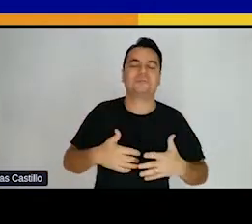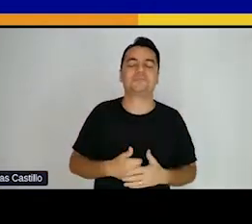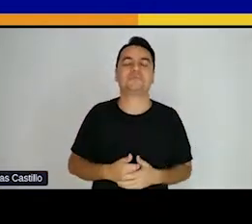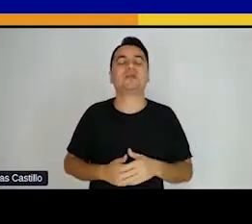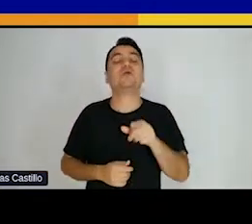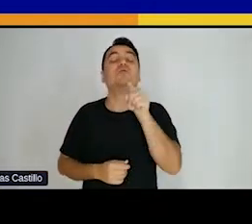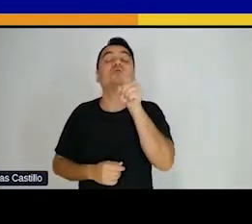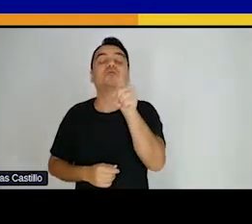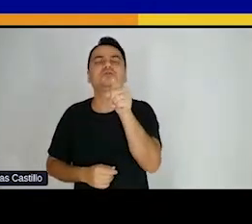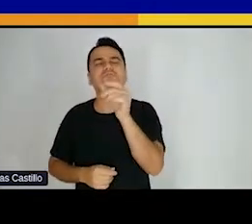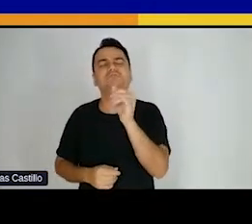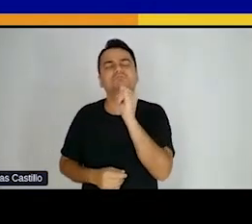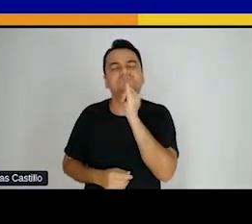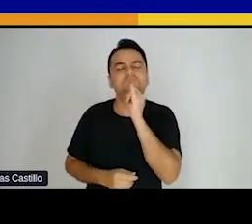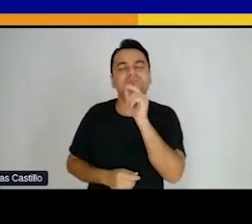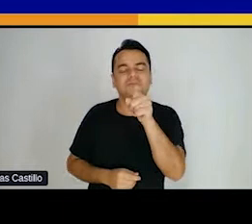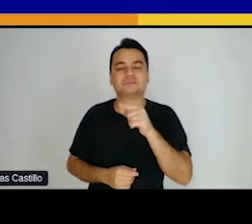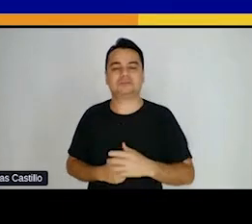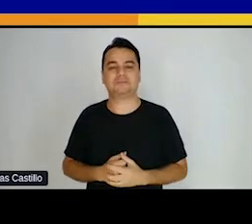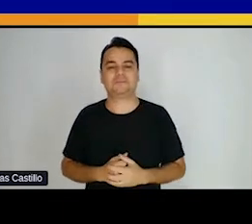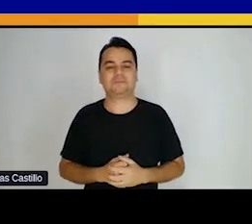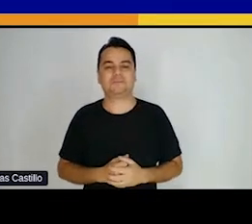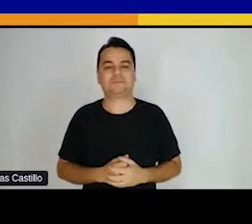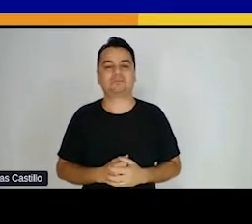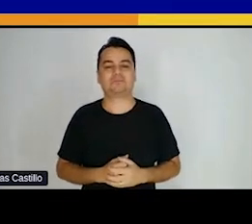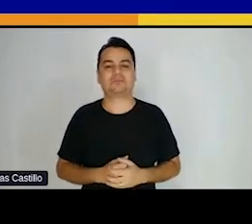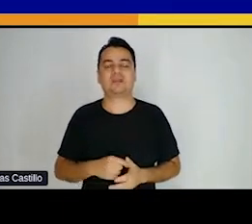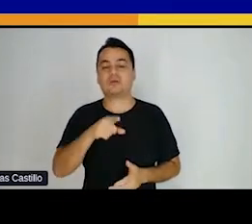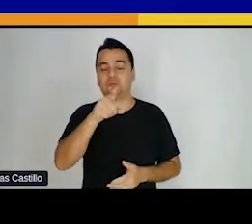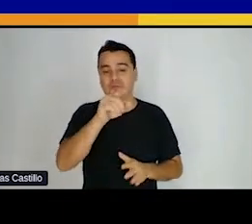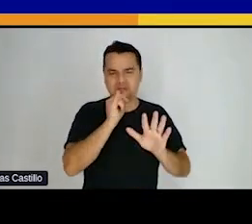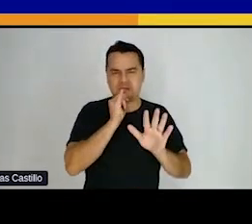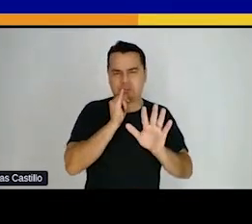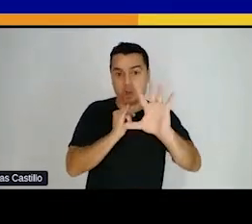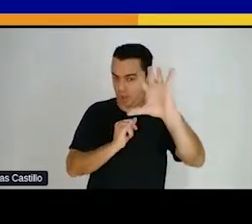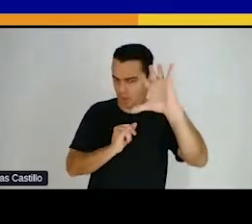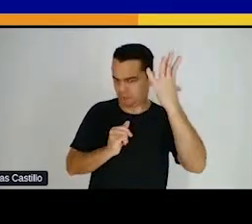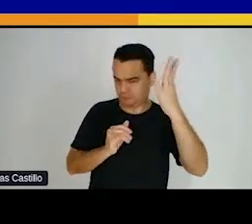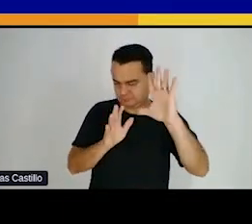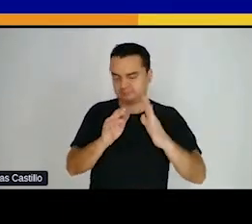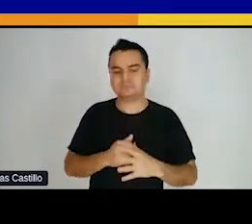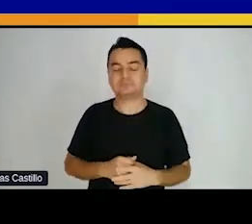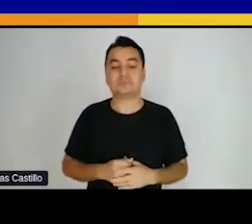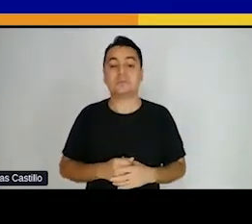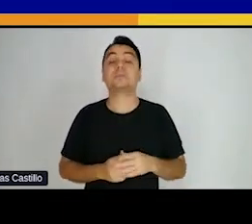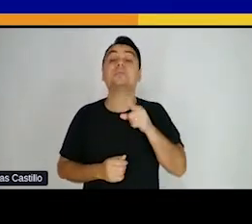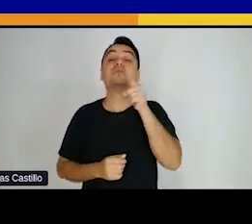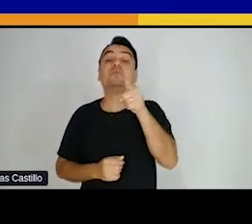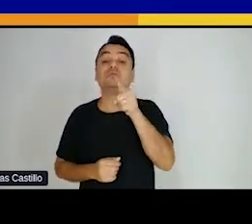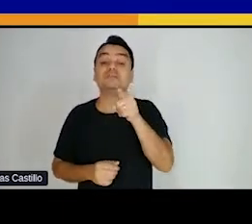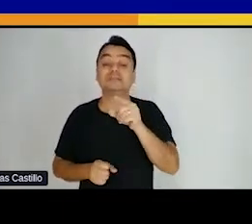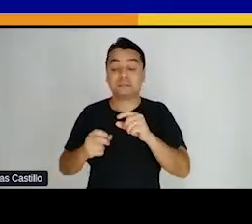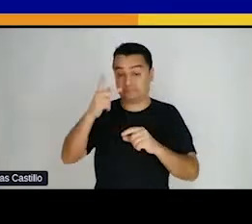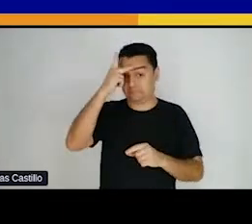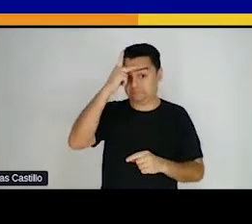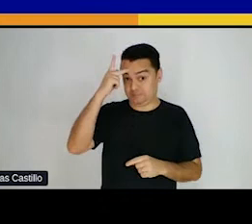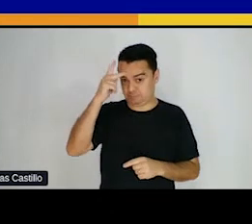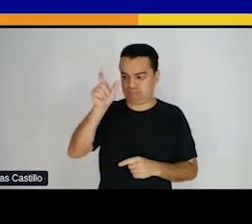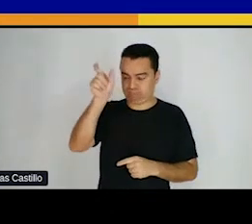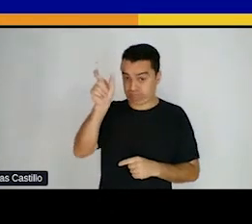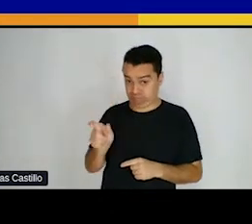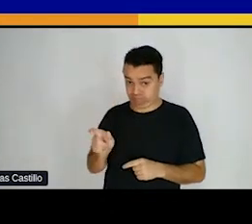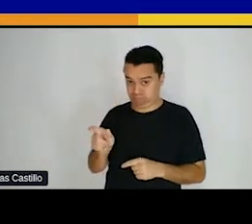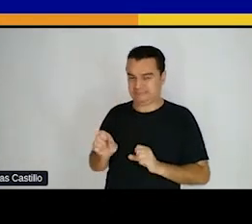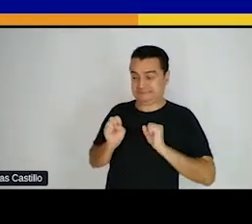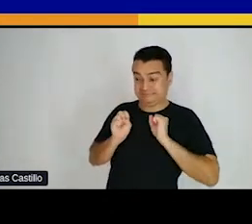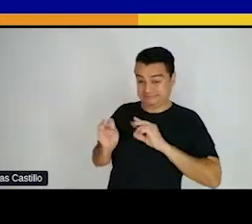se deparar aí com o seguinte desafio. Você vai ensinar uma pessoa, certo, que nunca viu um carro